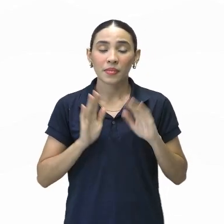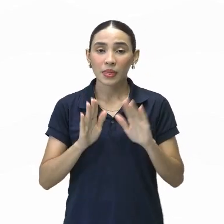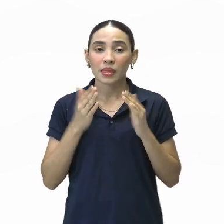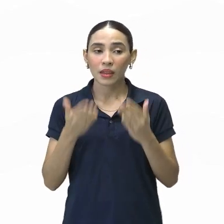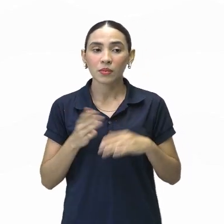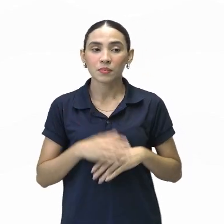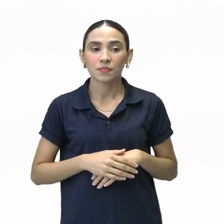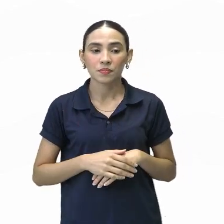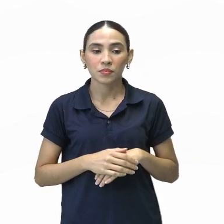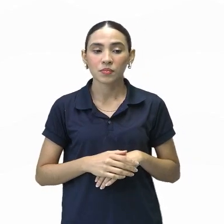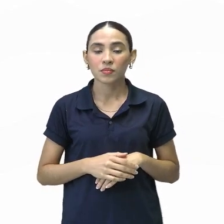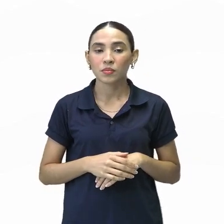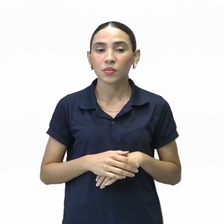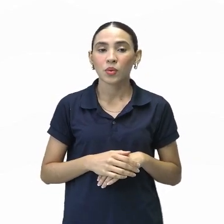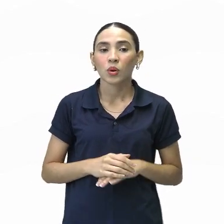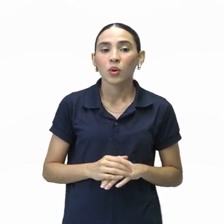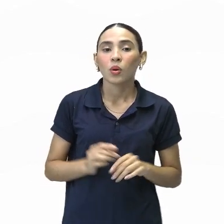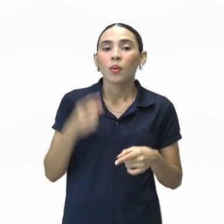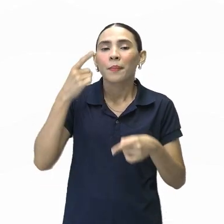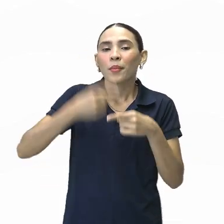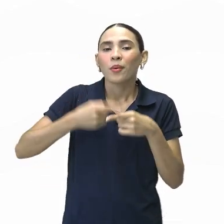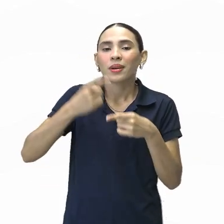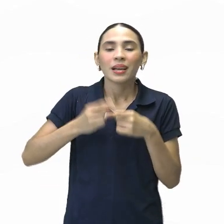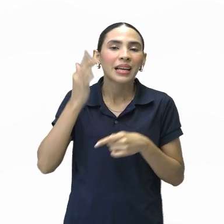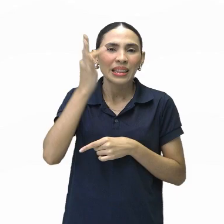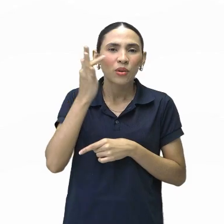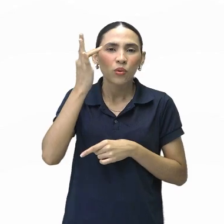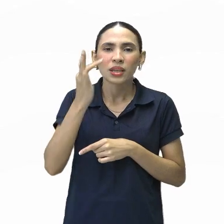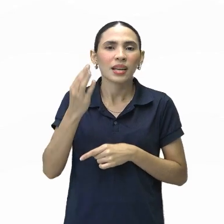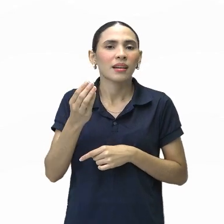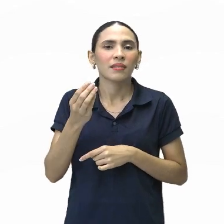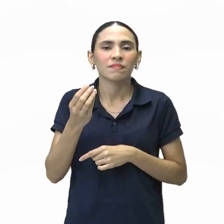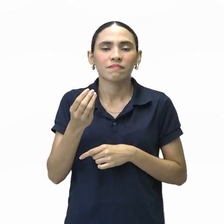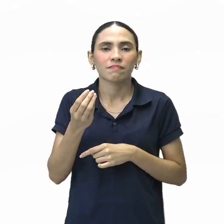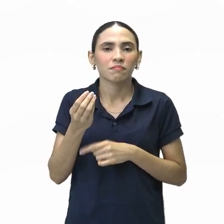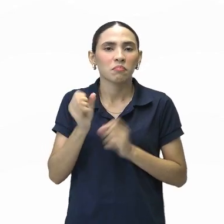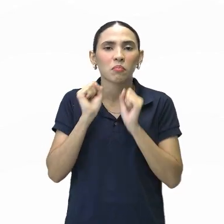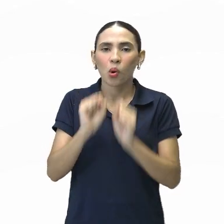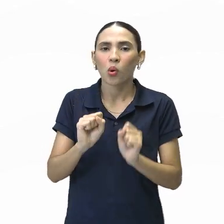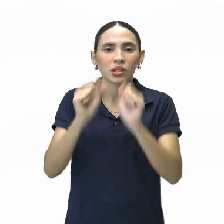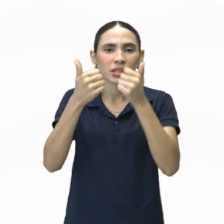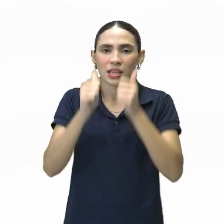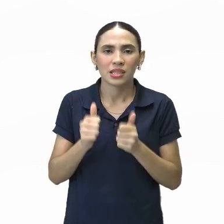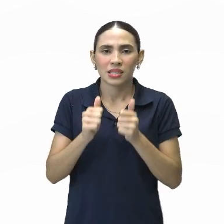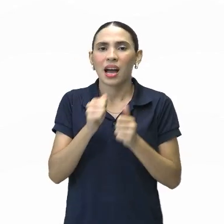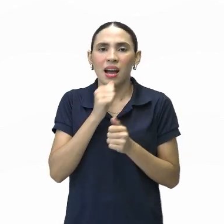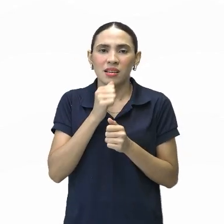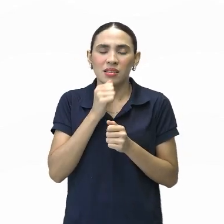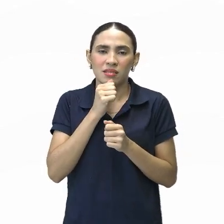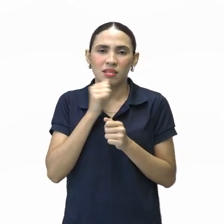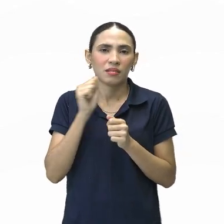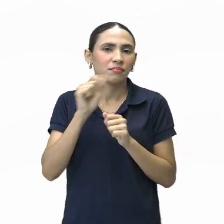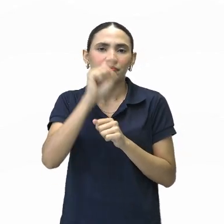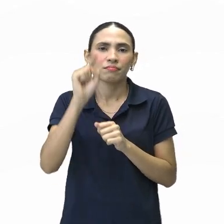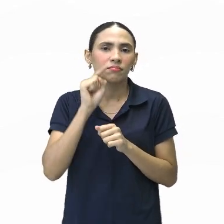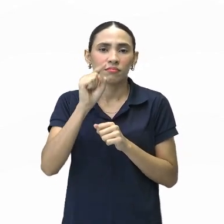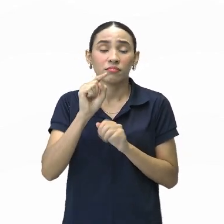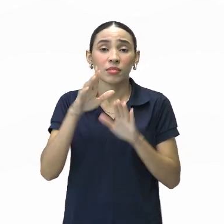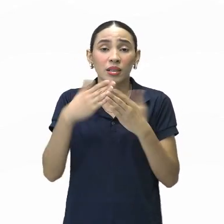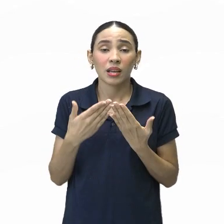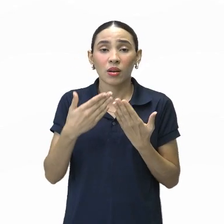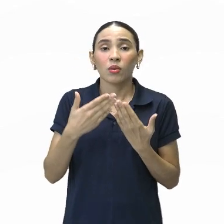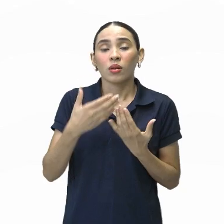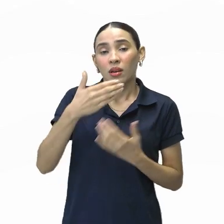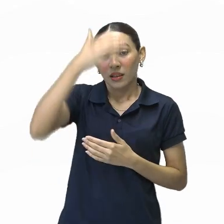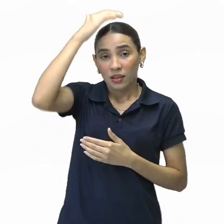Então, por que a teoria ainda é válida? Né? Por que eu estou fazendo esse questionamento? A teoria de Darwin